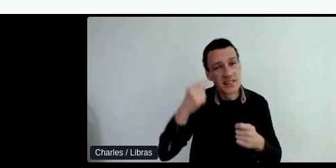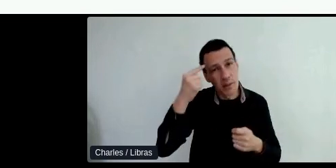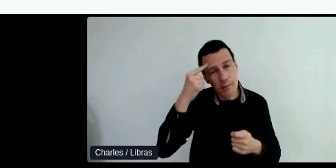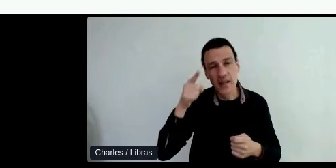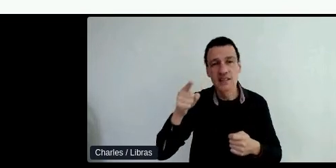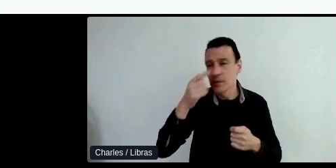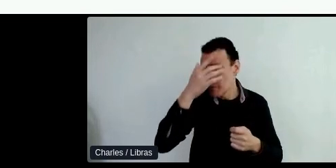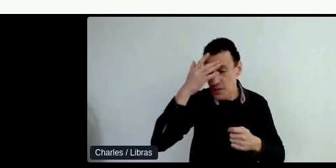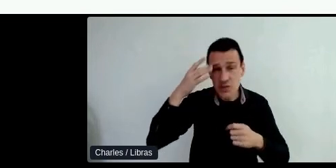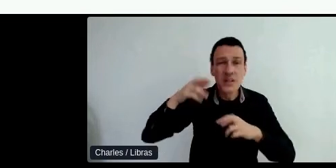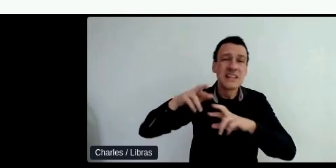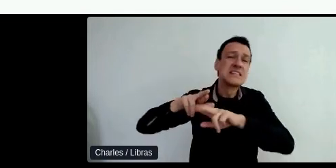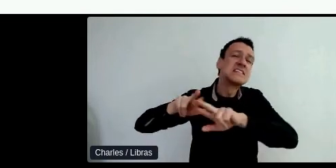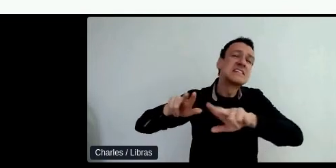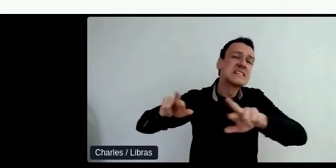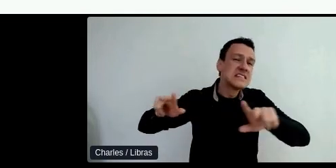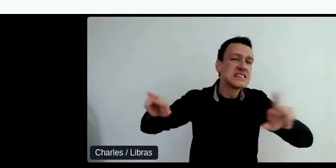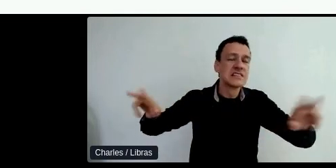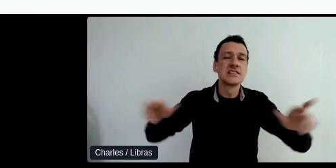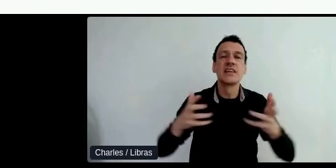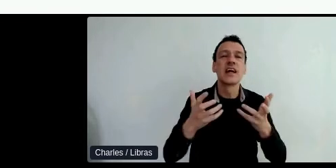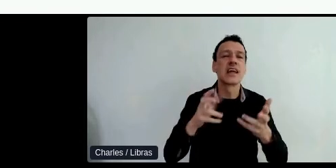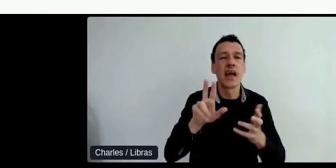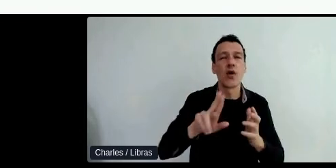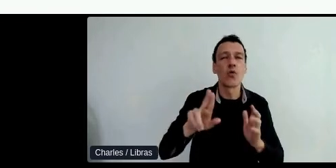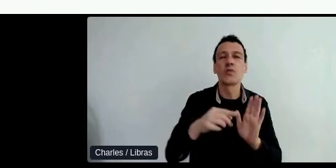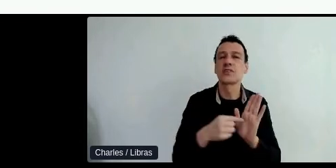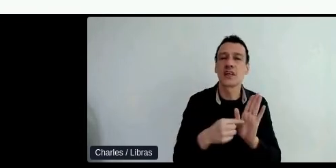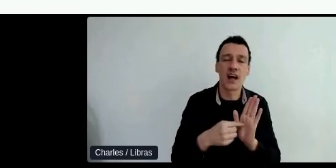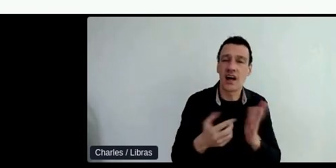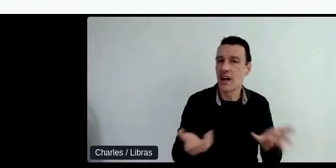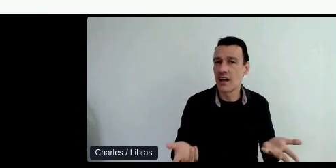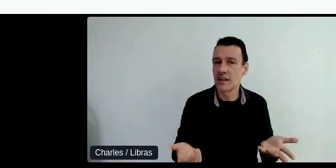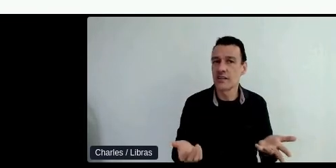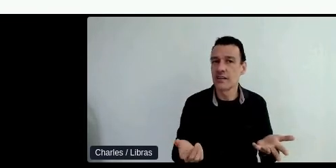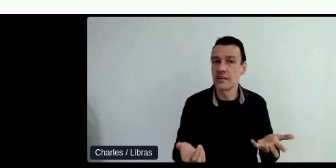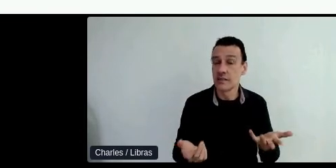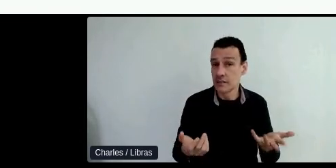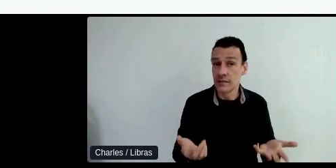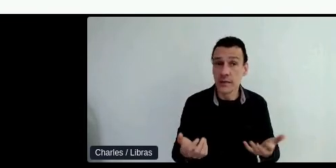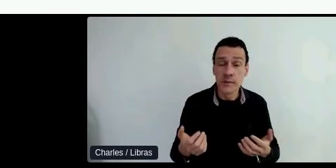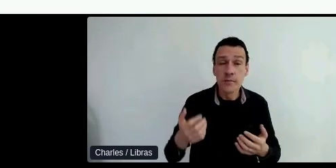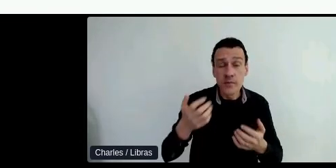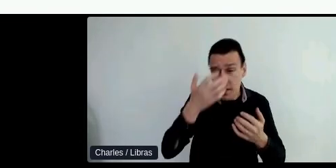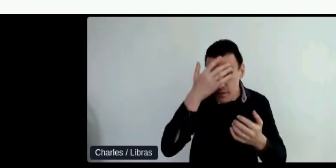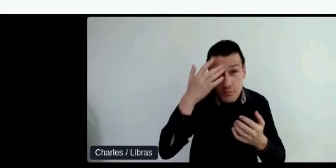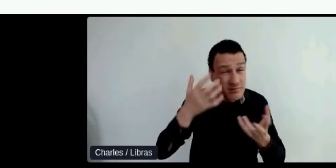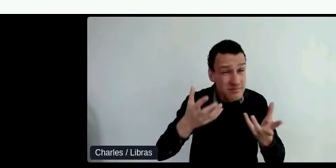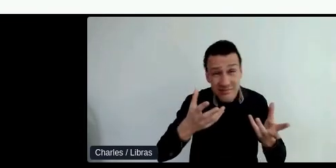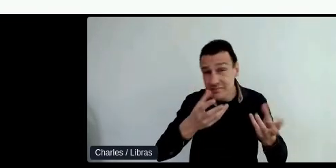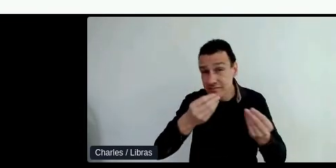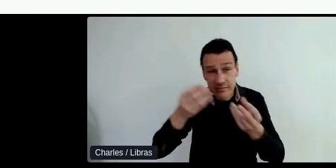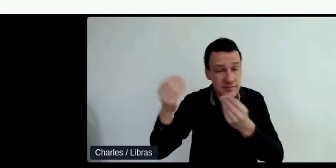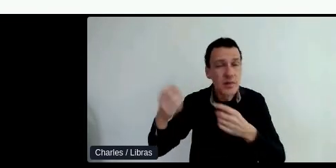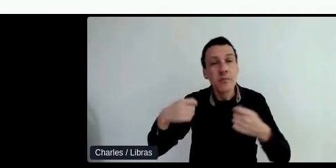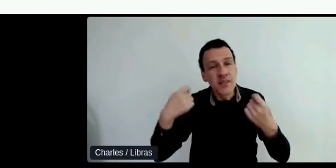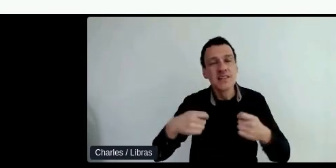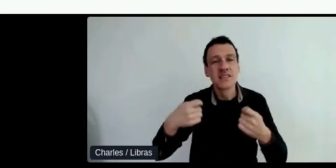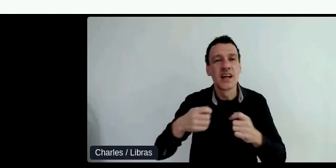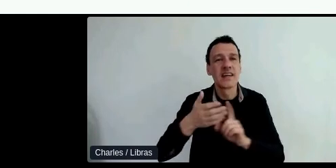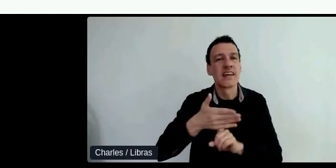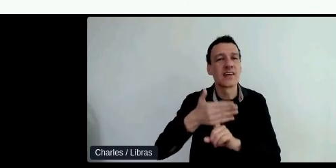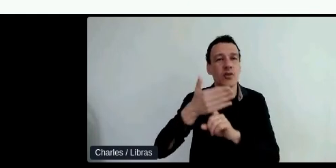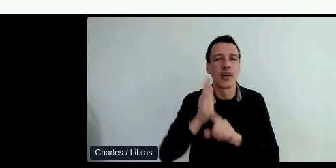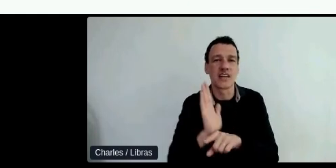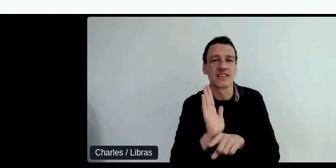acessar aqui, como que o pessoal aí que precisa de tecnologias assistivas, que precisa de ter alguma forma